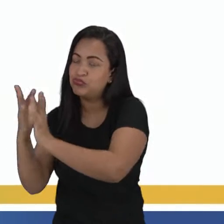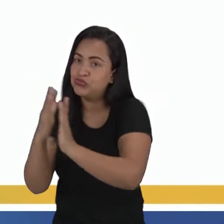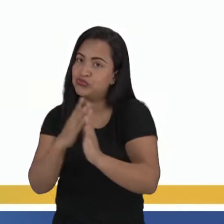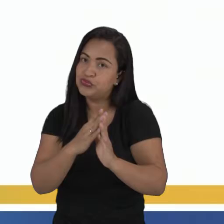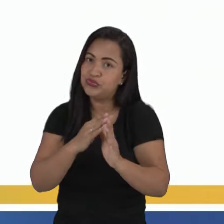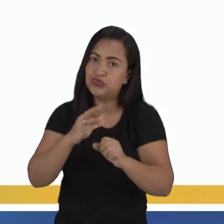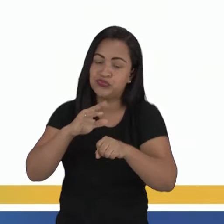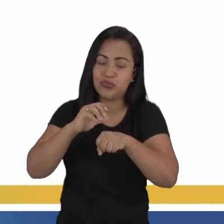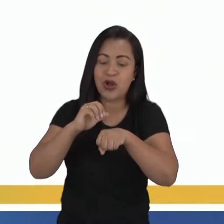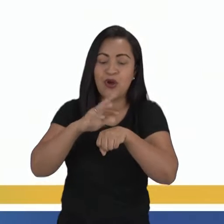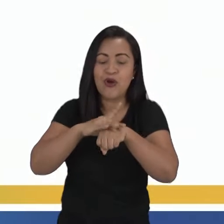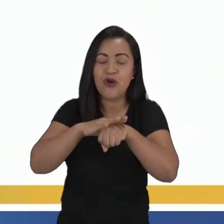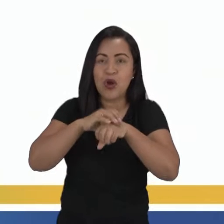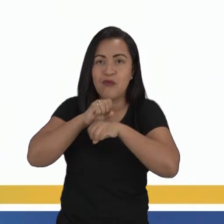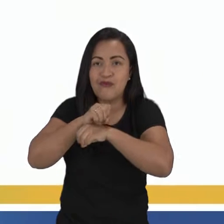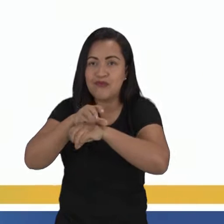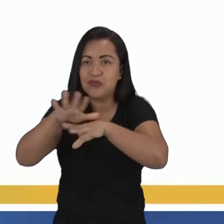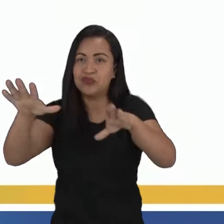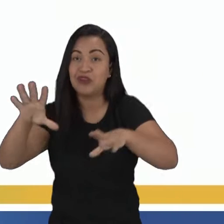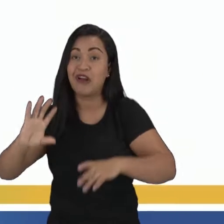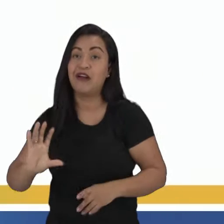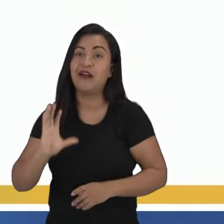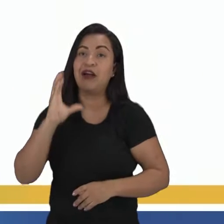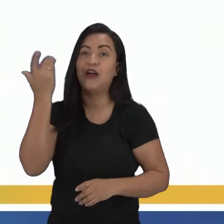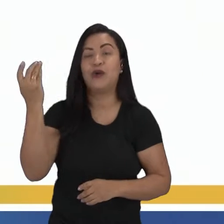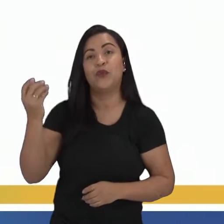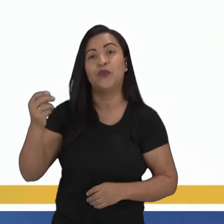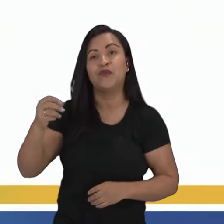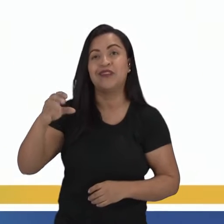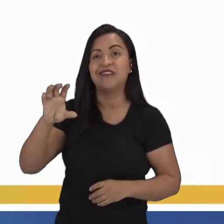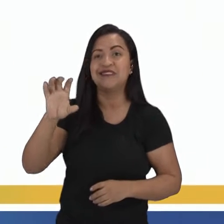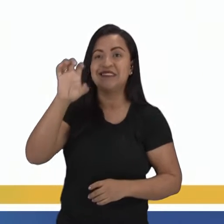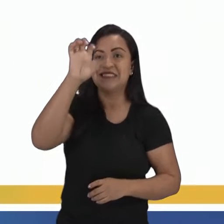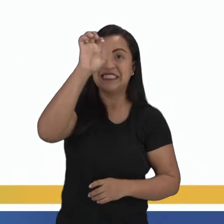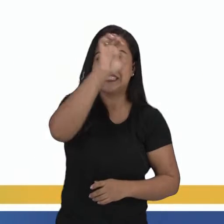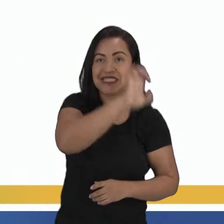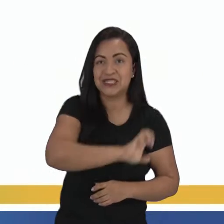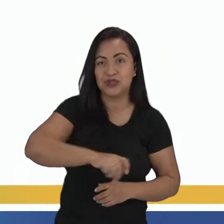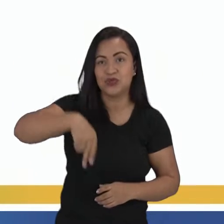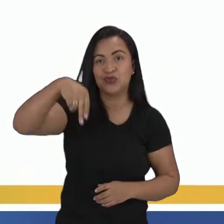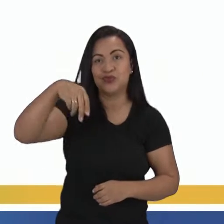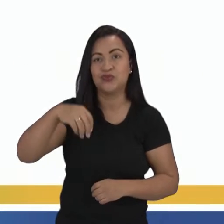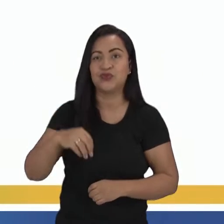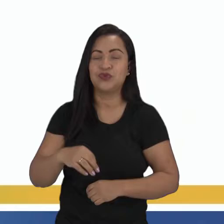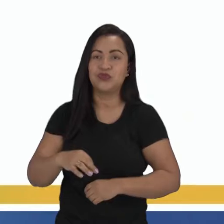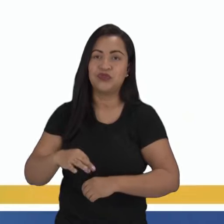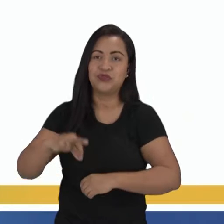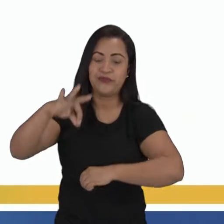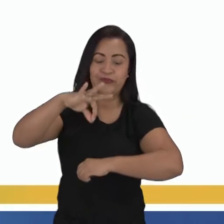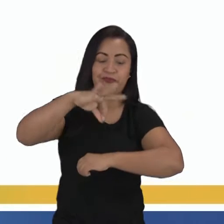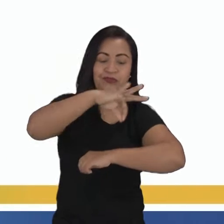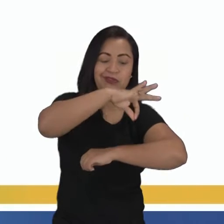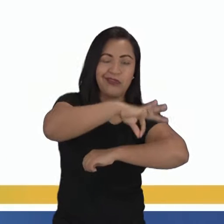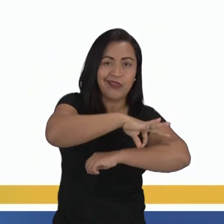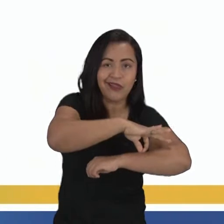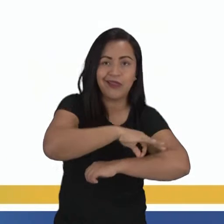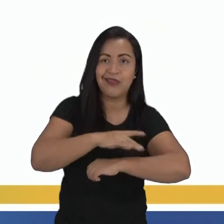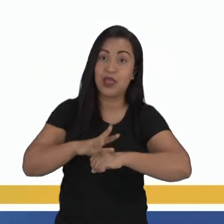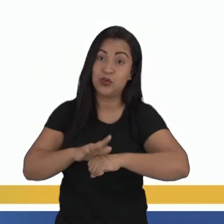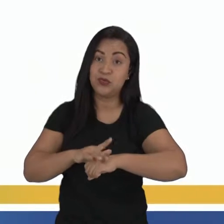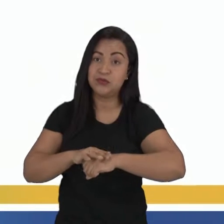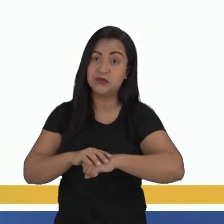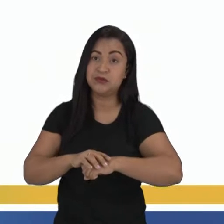geralmente ocorre, por exemplo, em nossas regiões do norte, ocorre surtos de dengue, né? Rapidamente atinge um número muito grande de